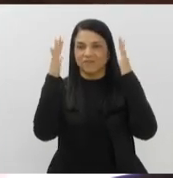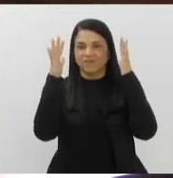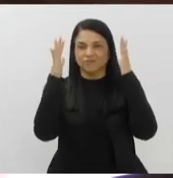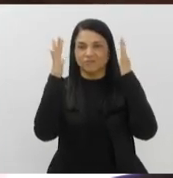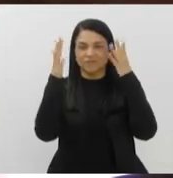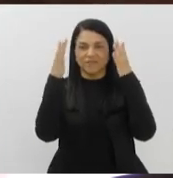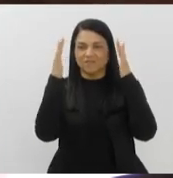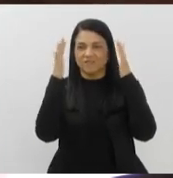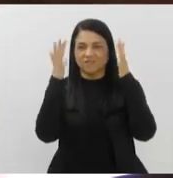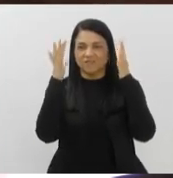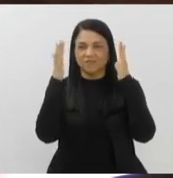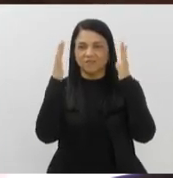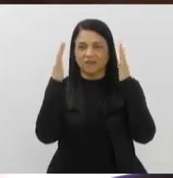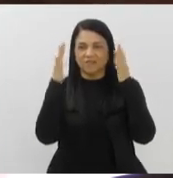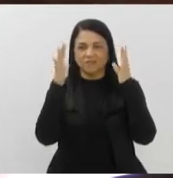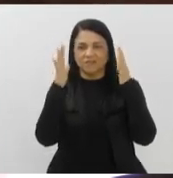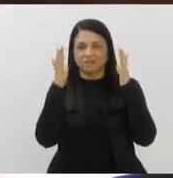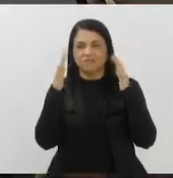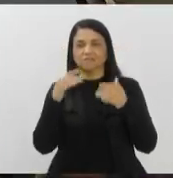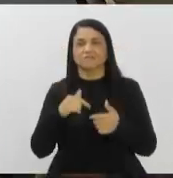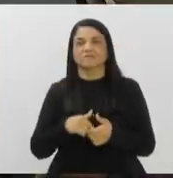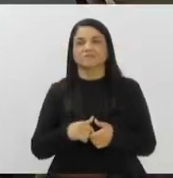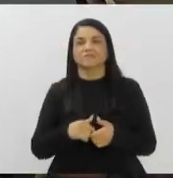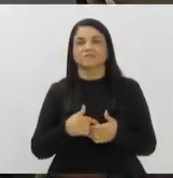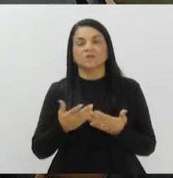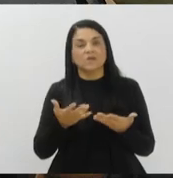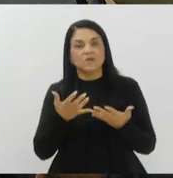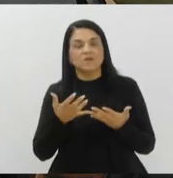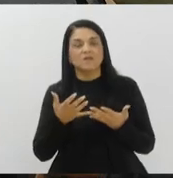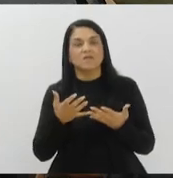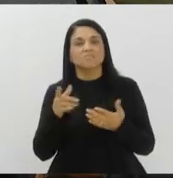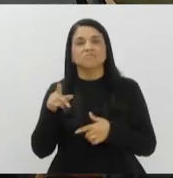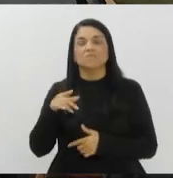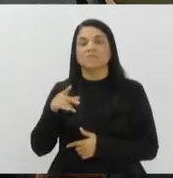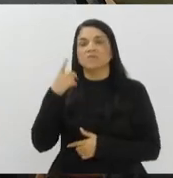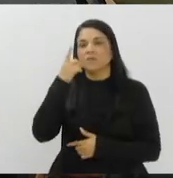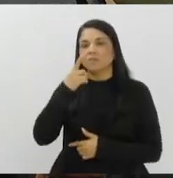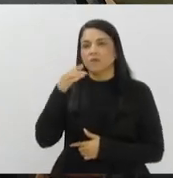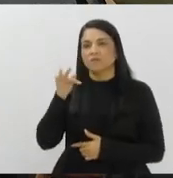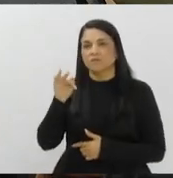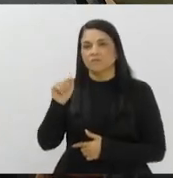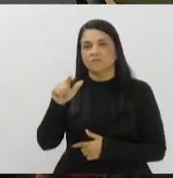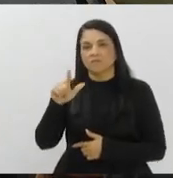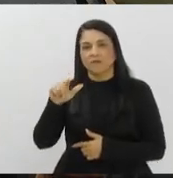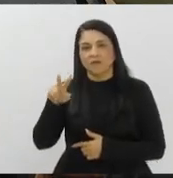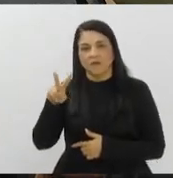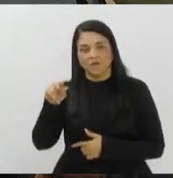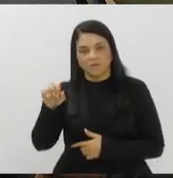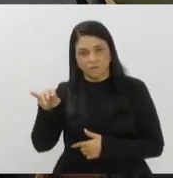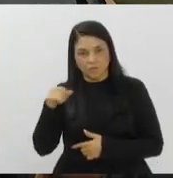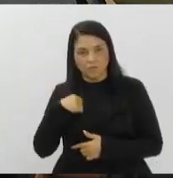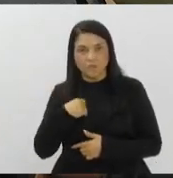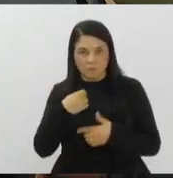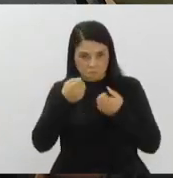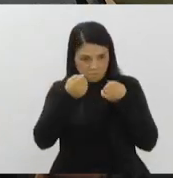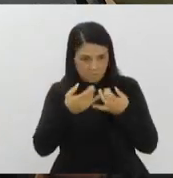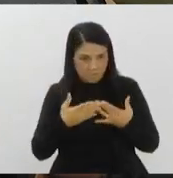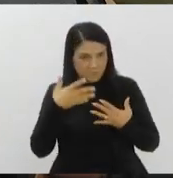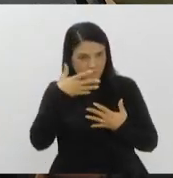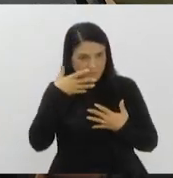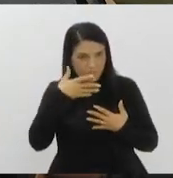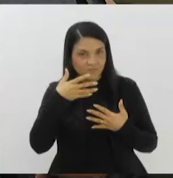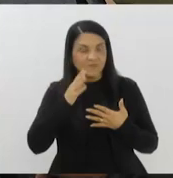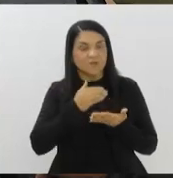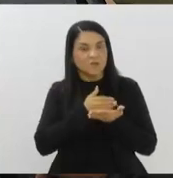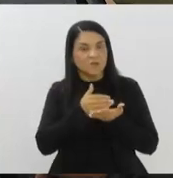Muito obrigada, Cristiane. Deputado Flávio Serafini, gostaria de fazer uma consideração, porque precisa se retirar, né? Só me retirar, já falei muito na fala inicial, só